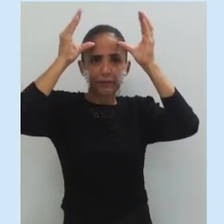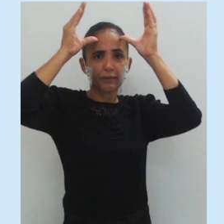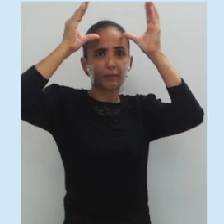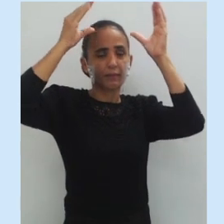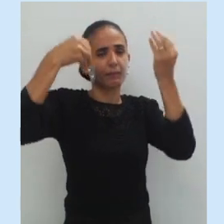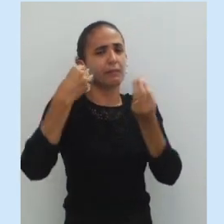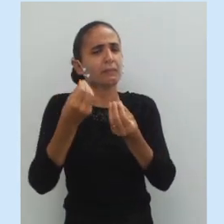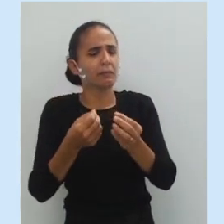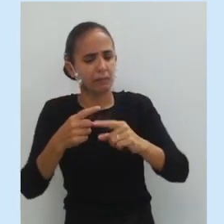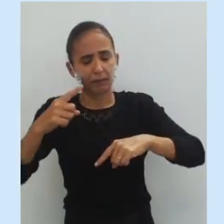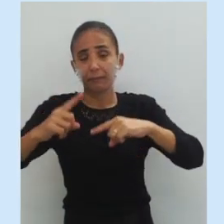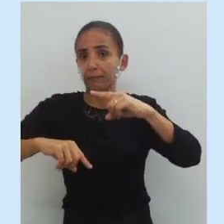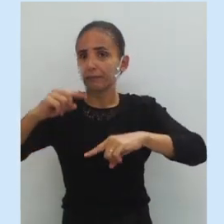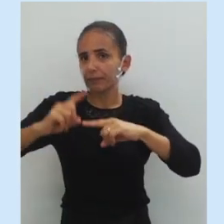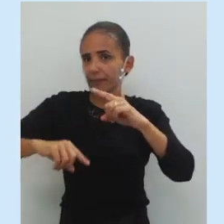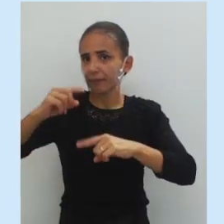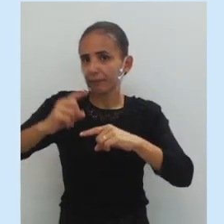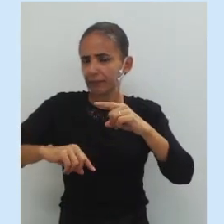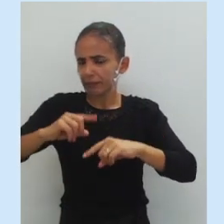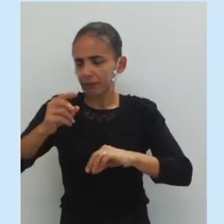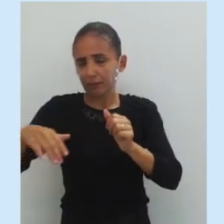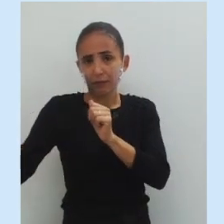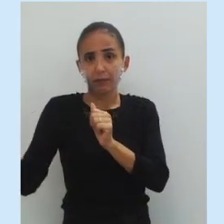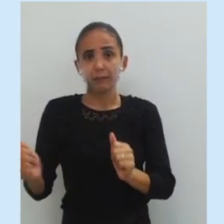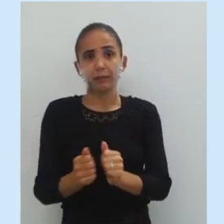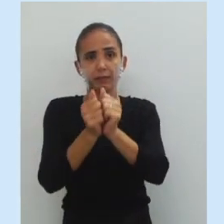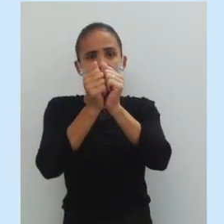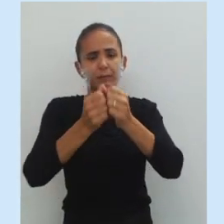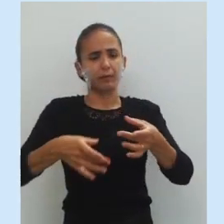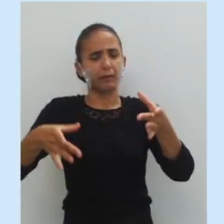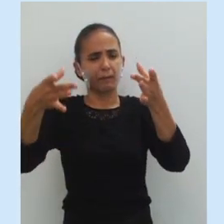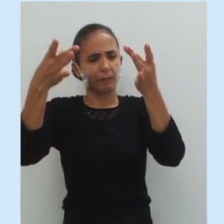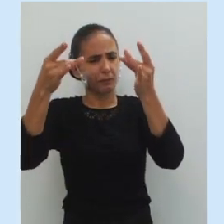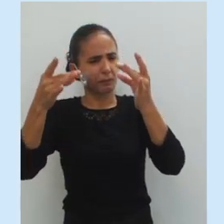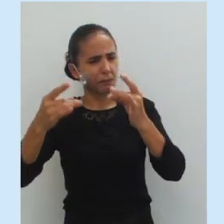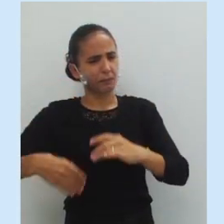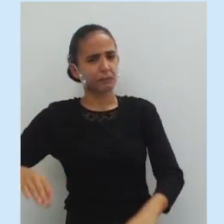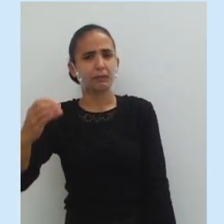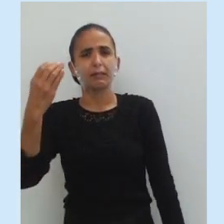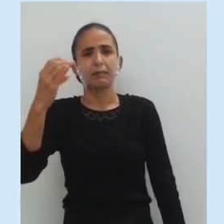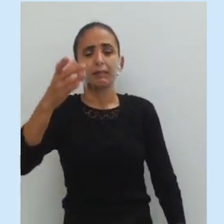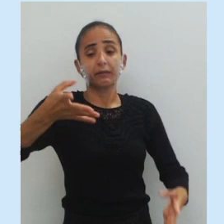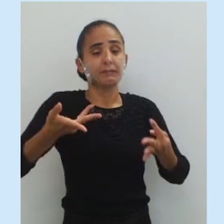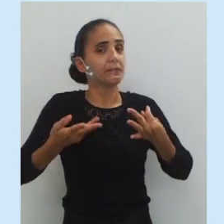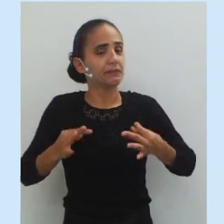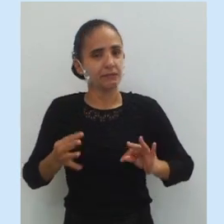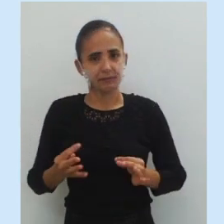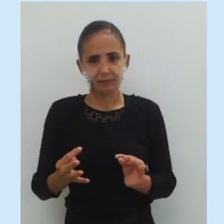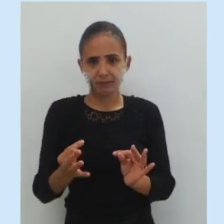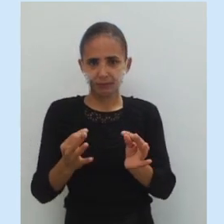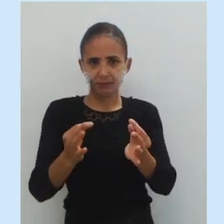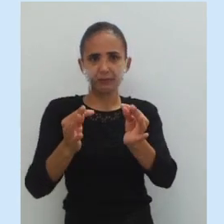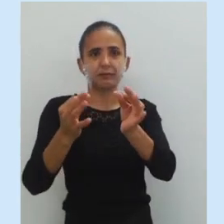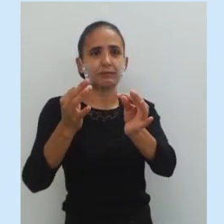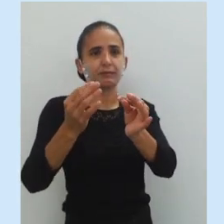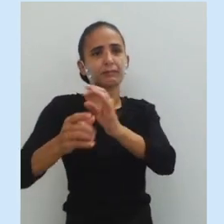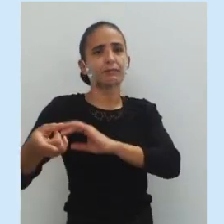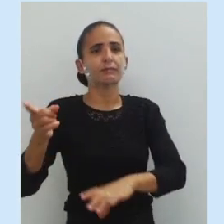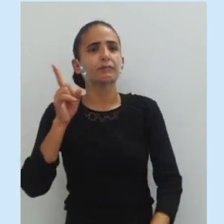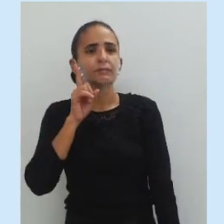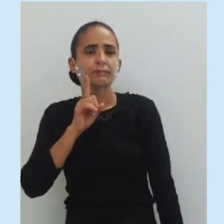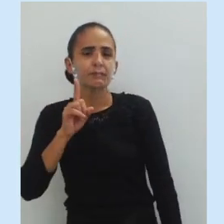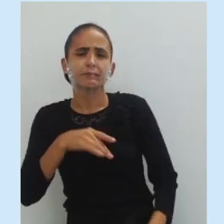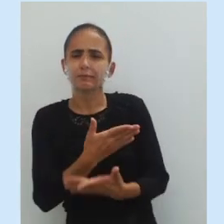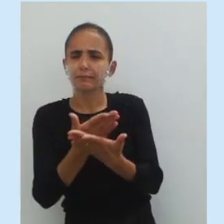conhecimentos em produtos e serviços aí de escritórios de ciências e tecnologia do Reino